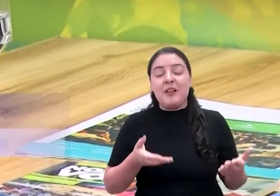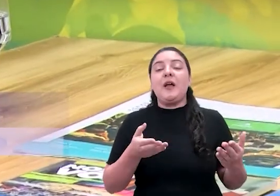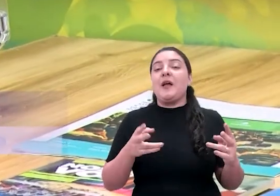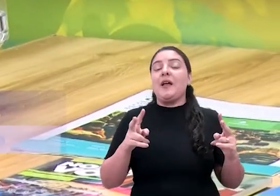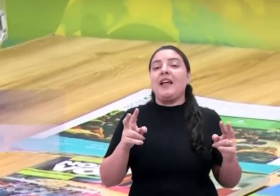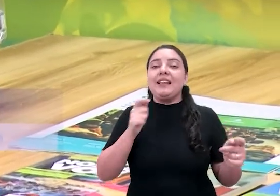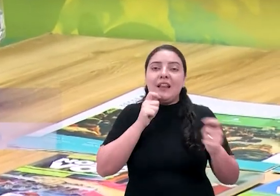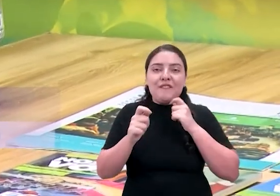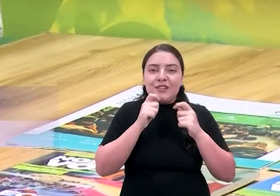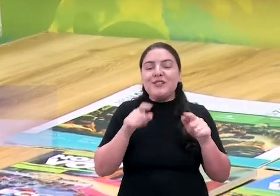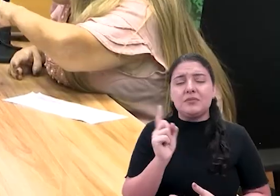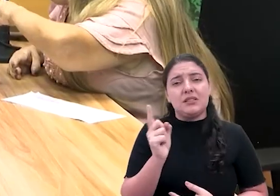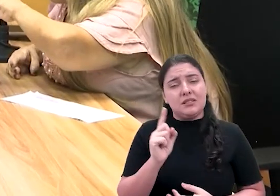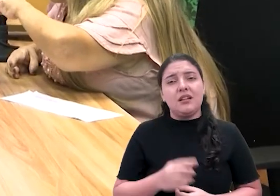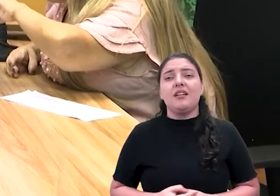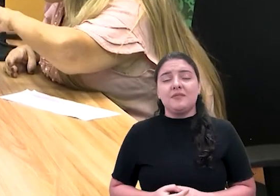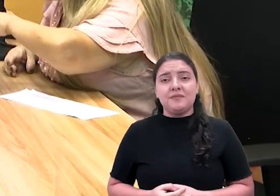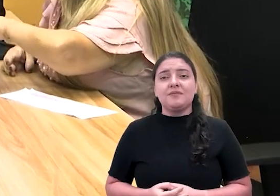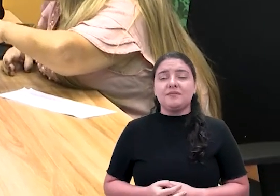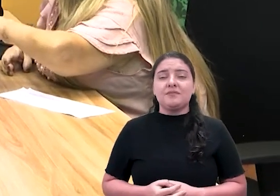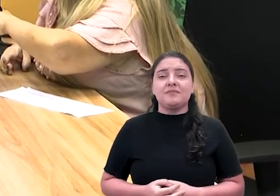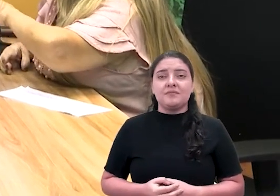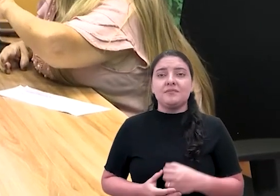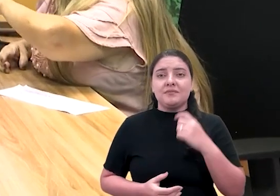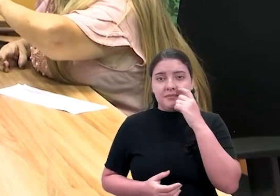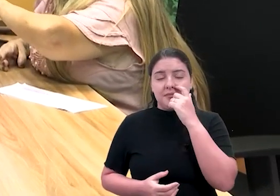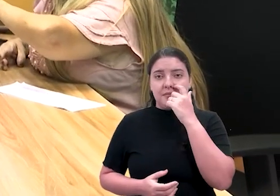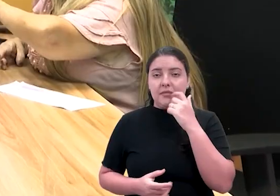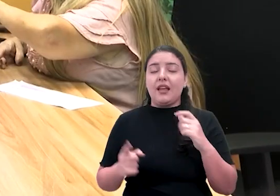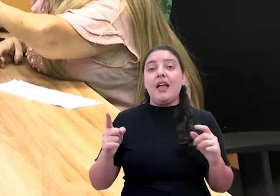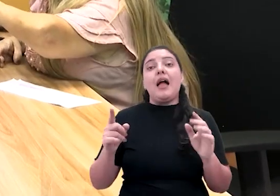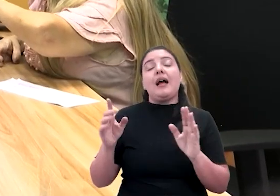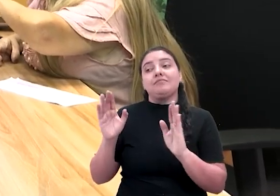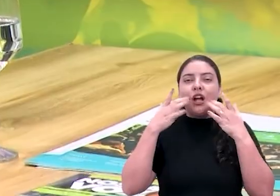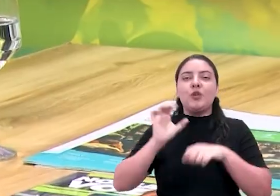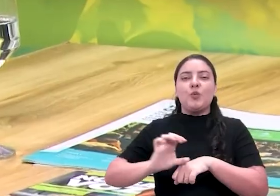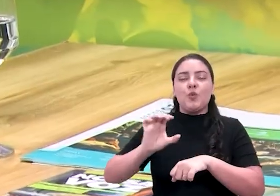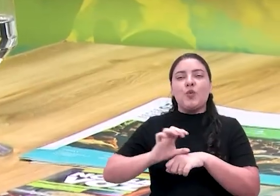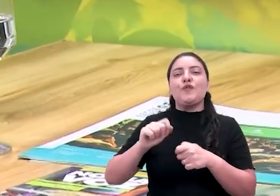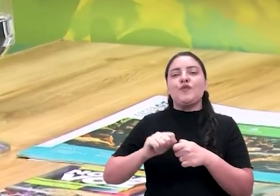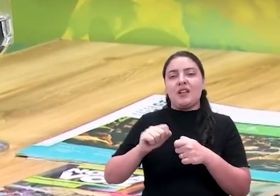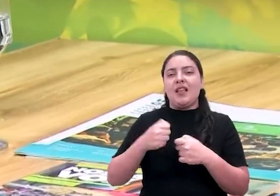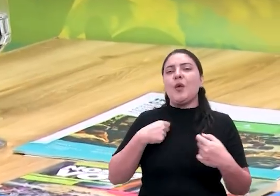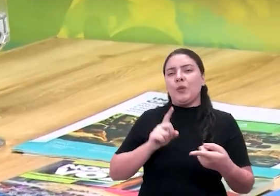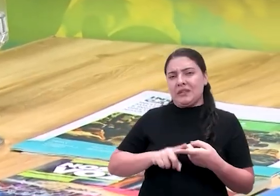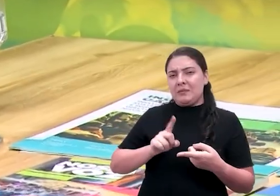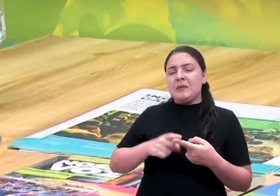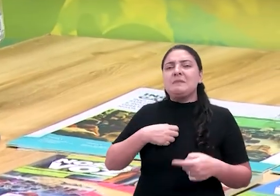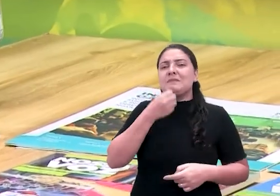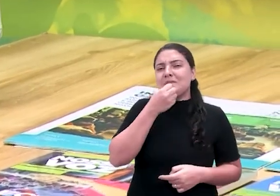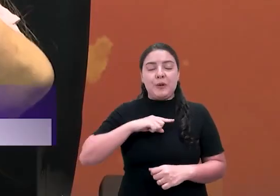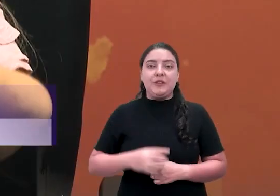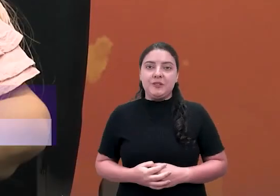acredita no poder transformador da educação. Com sensibilidade e compromisso, ela reforça que acolher é